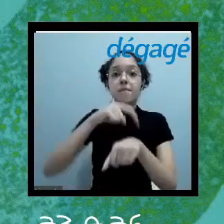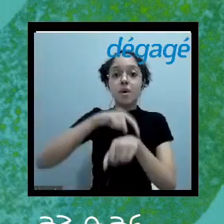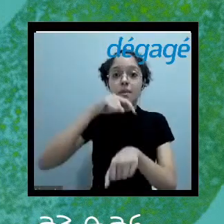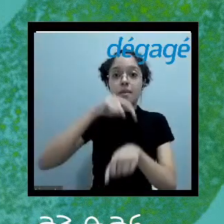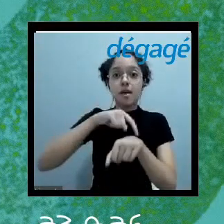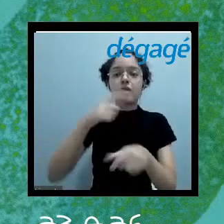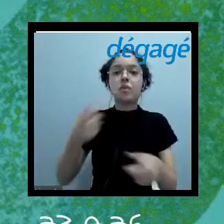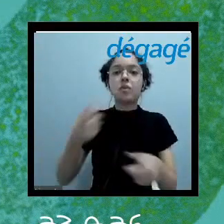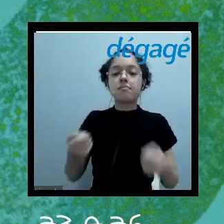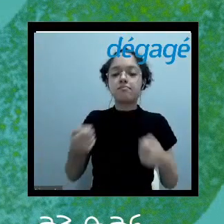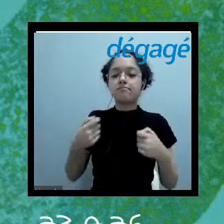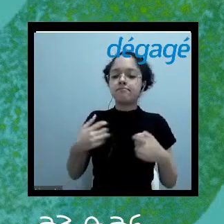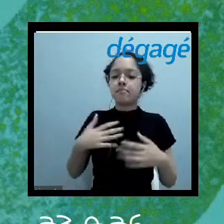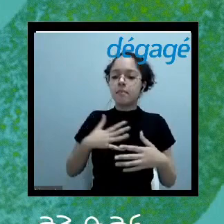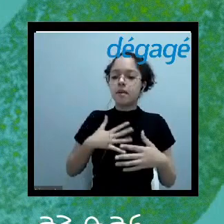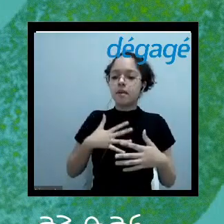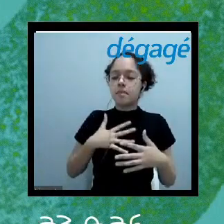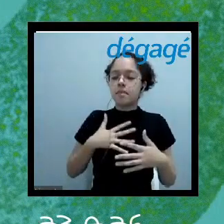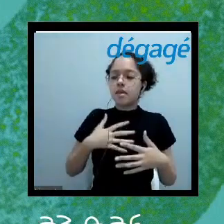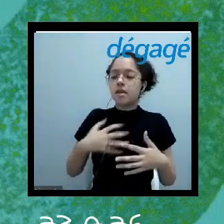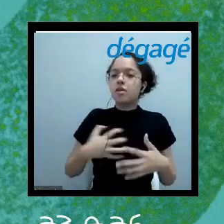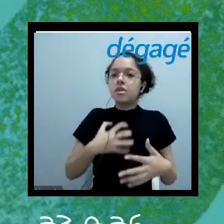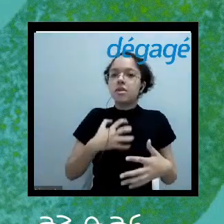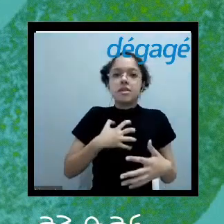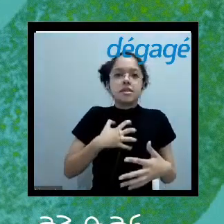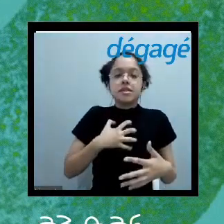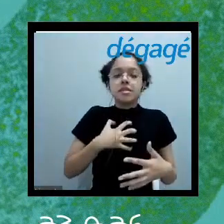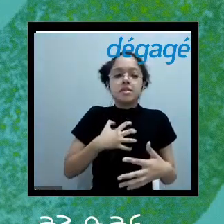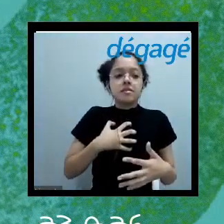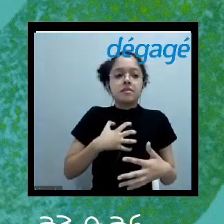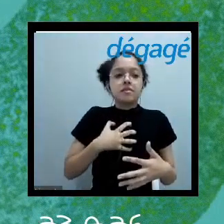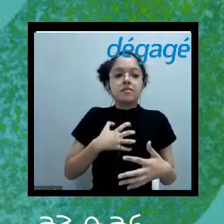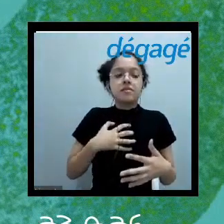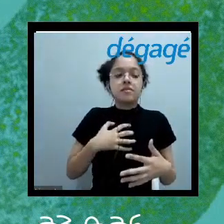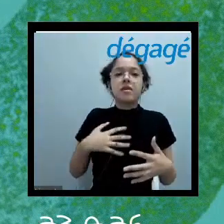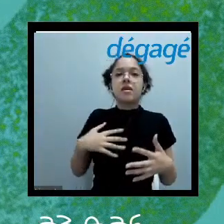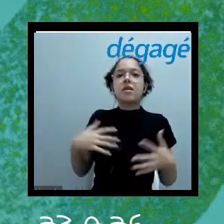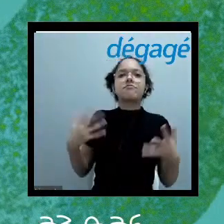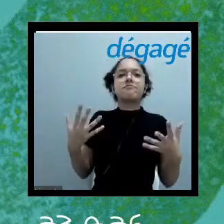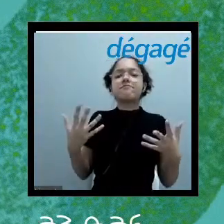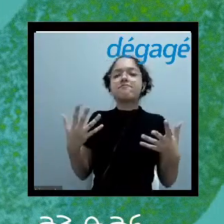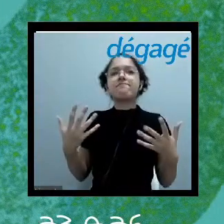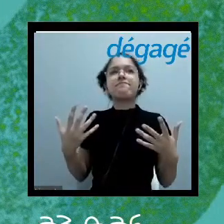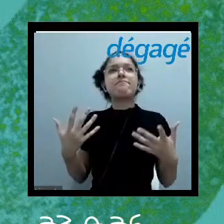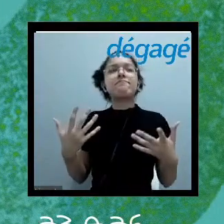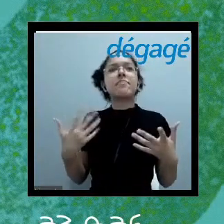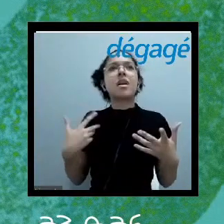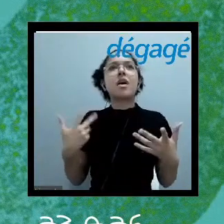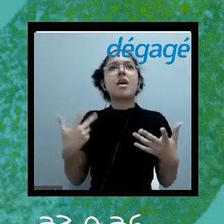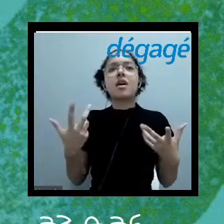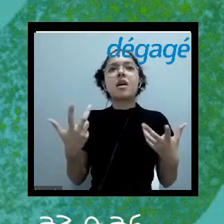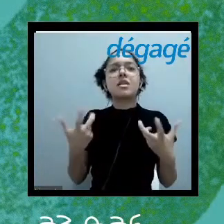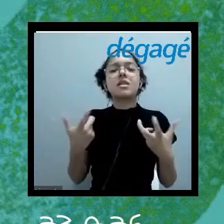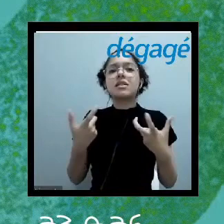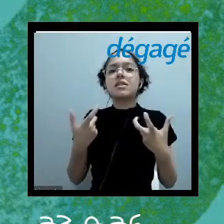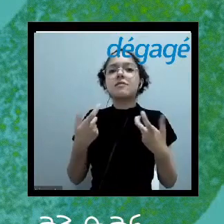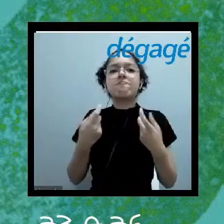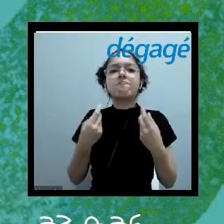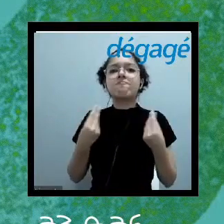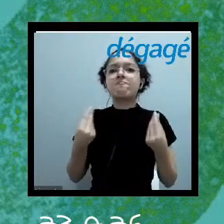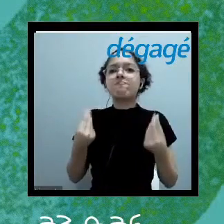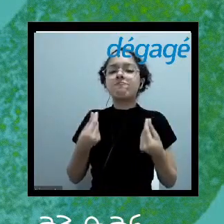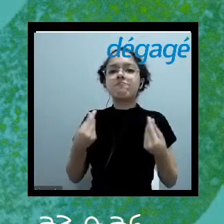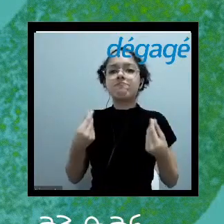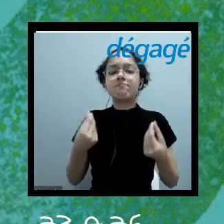vezes faltava música, o que é que eu vou fazer? Não cabe violão, não cabe mais nada. E só tinha